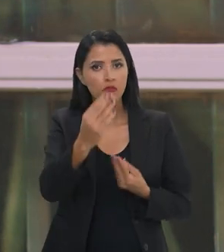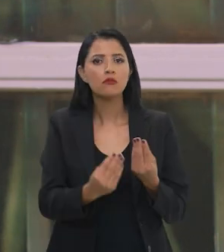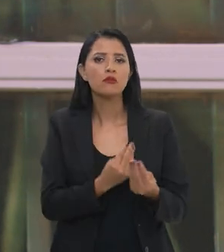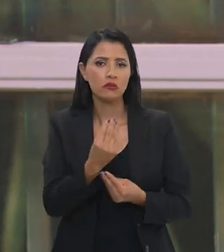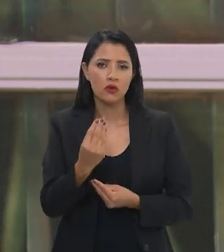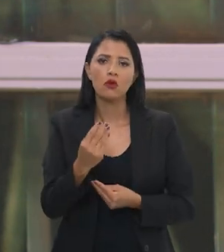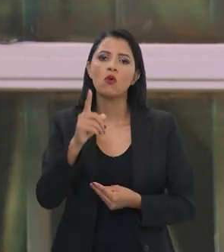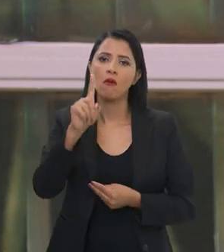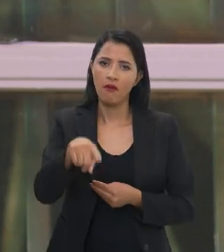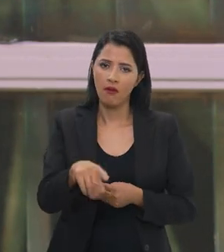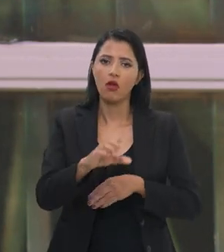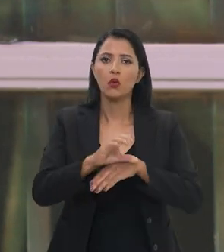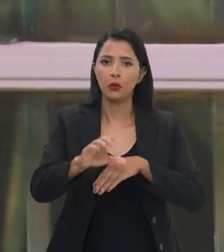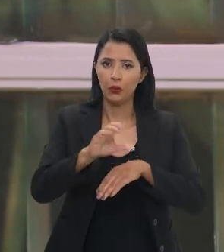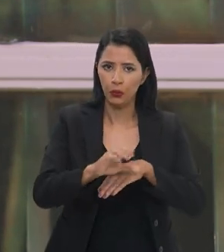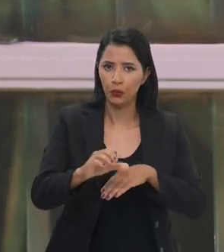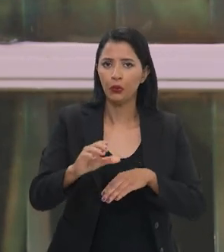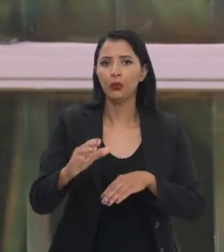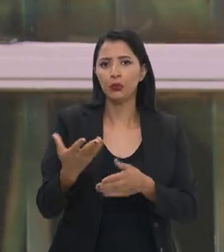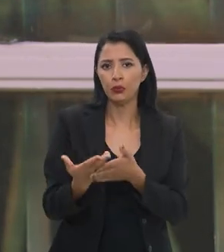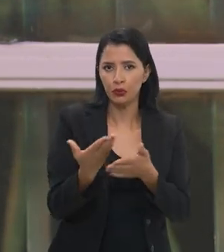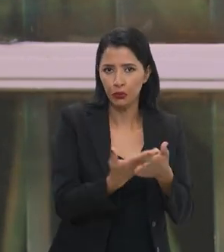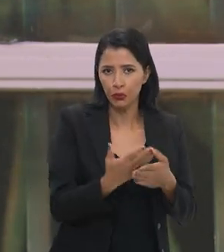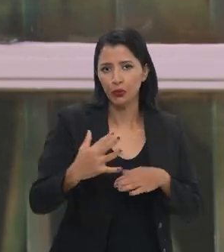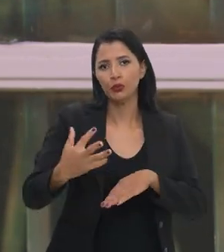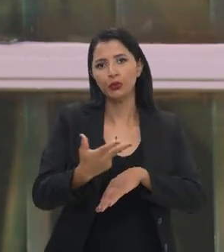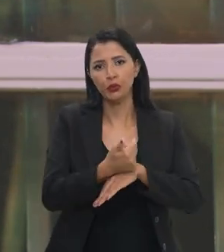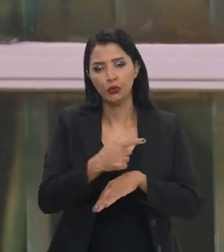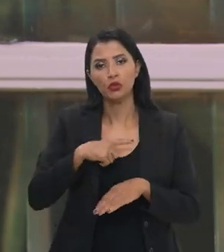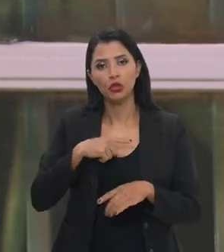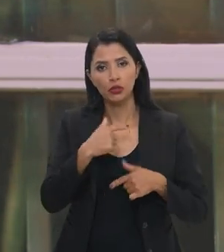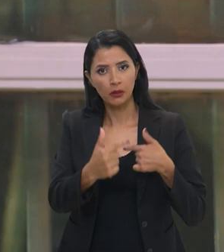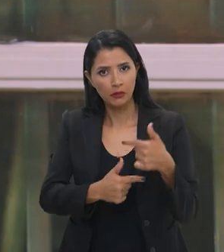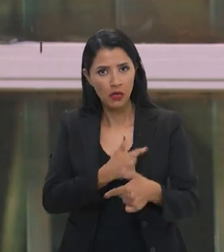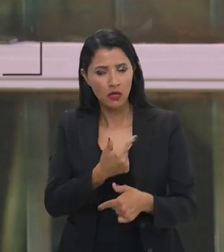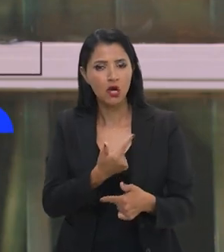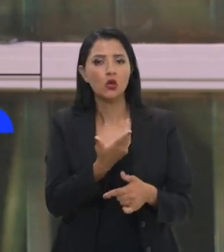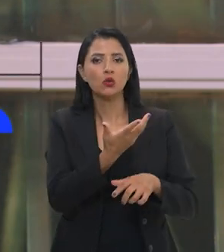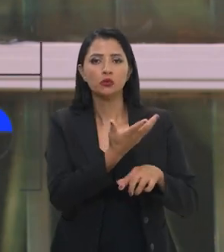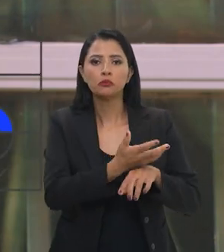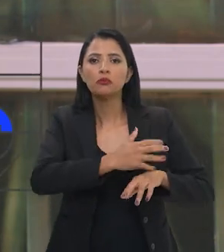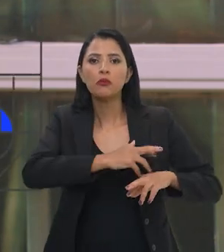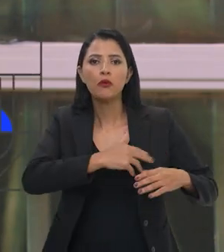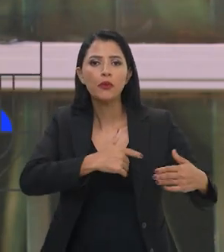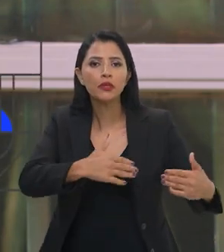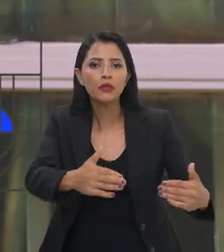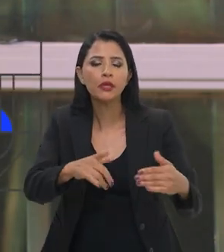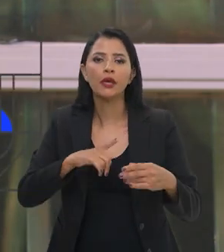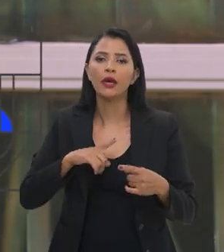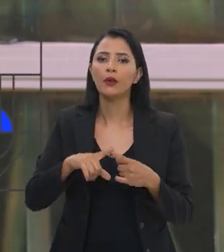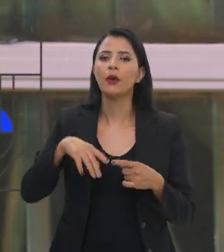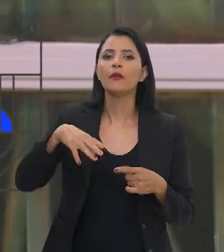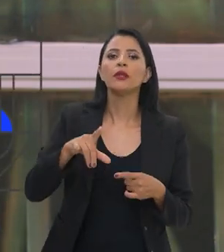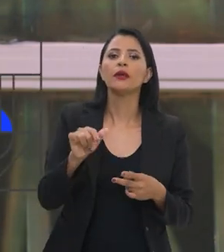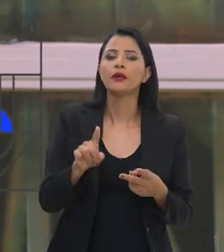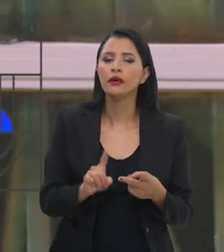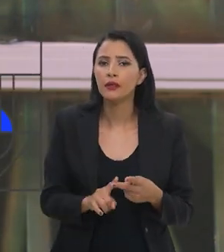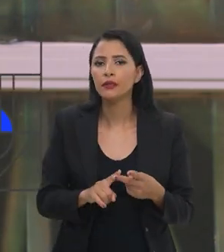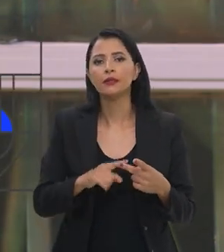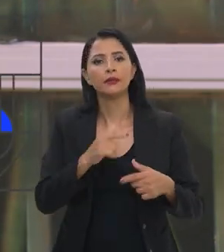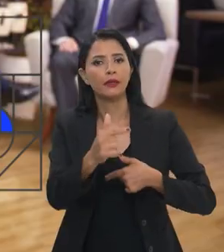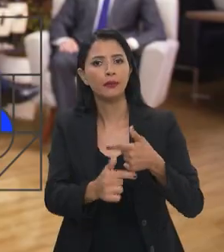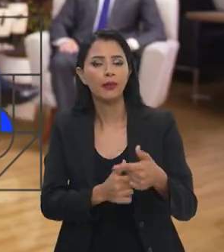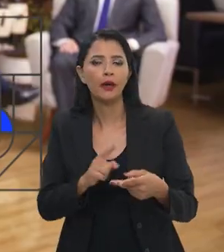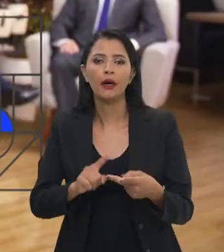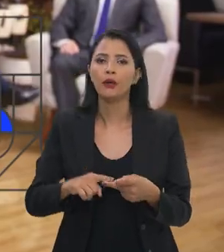principal é sim a qualificação estamos trabalhando um conjunto de Ministérios o MDS o Ministério do